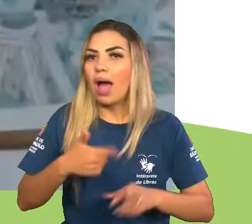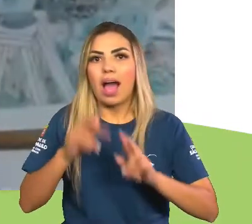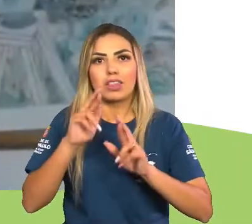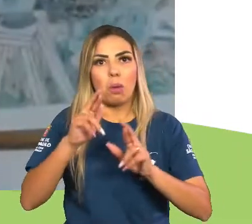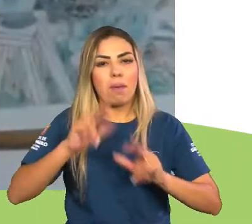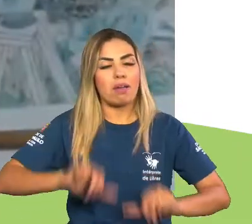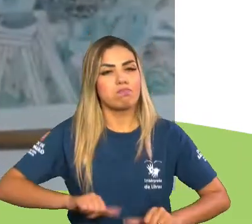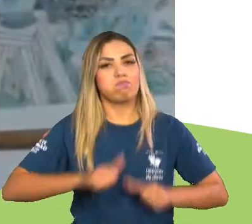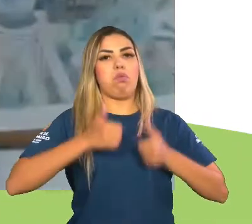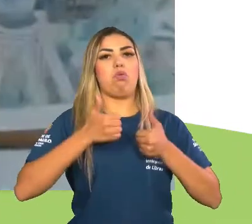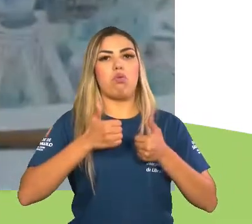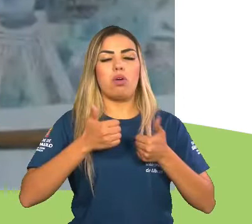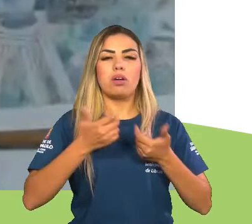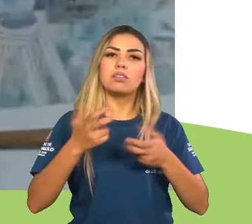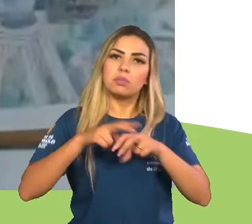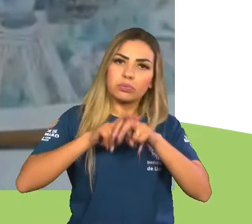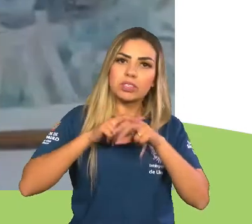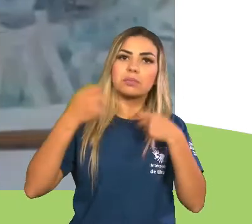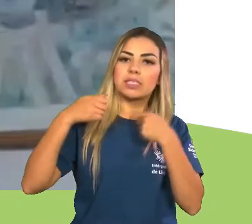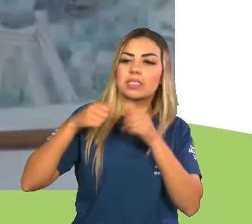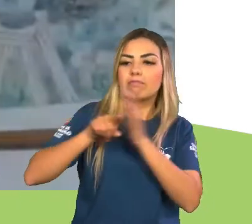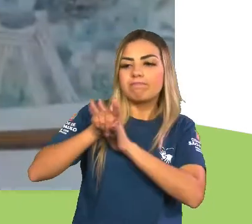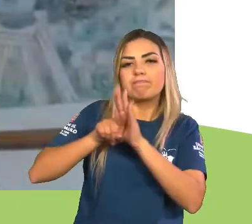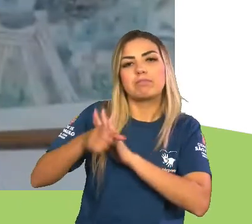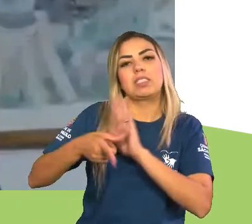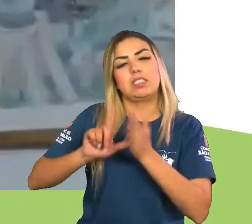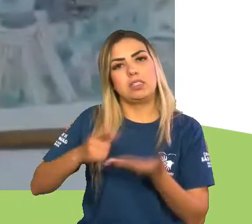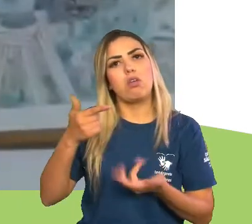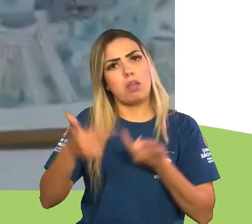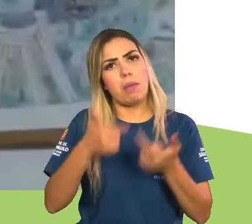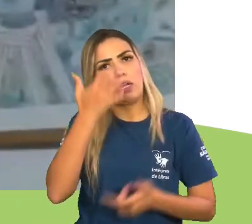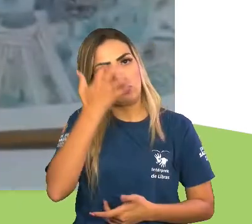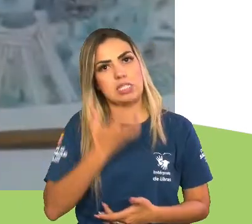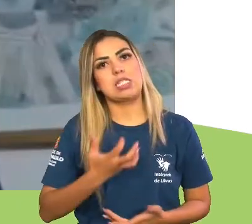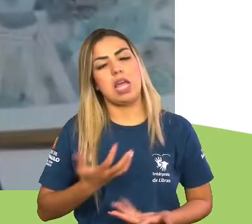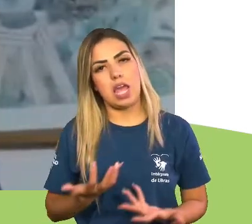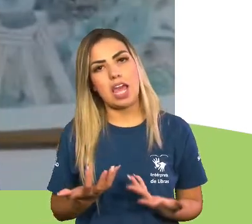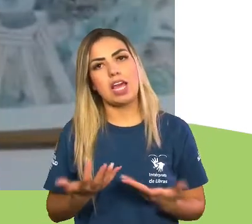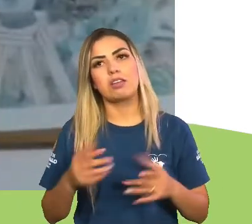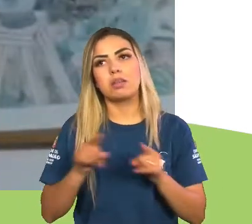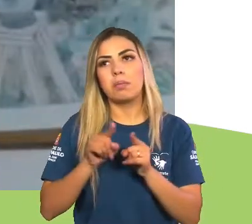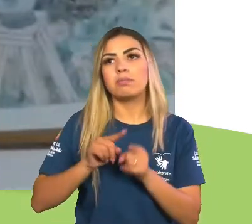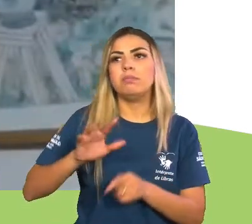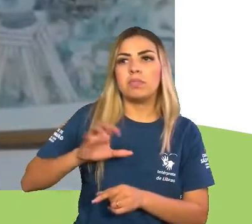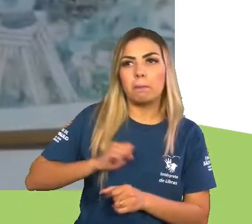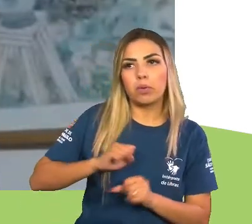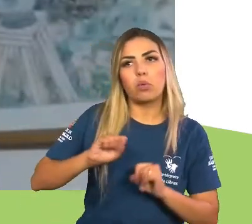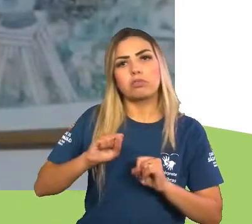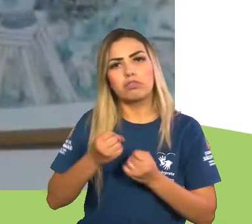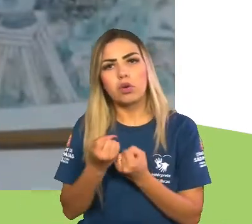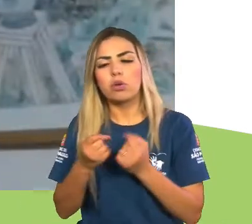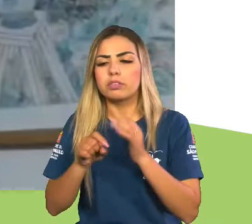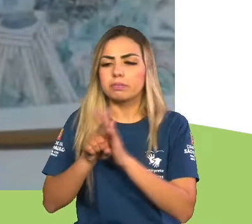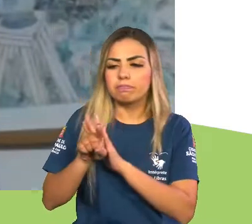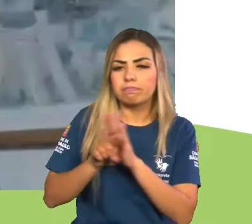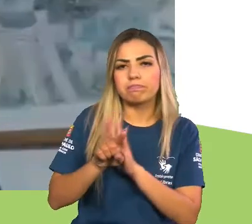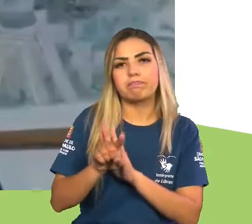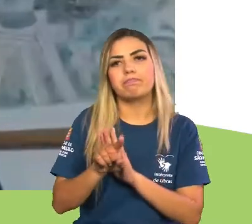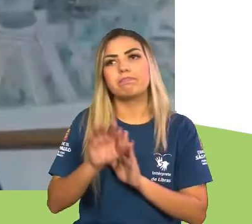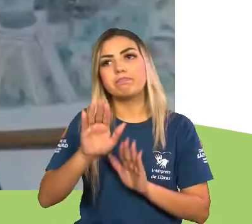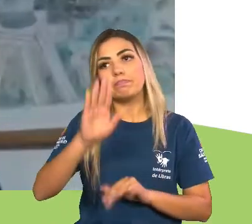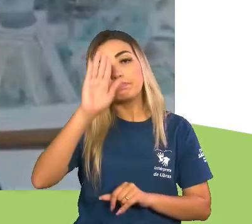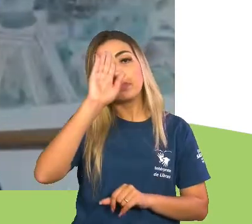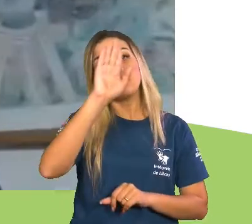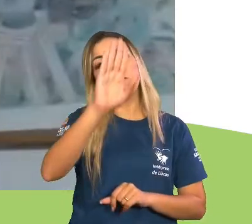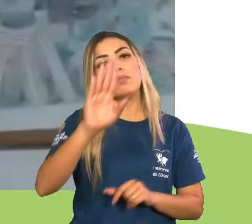nosso trabalho é esse, o nosso trabalho é um trabalho intenso, é um trabalho de amor, de dedicação, e especialmente